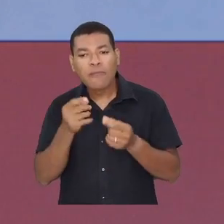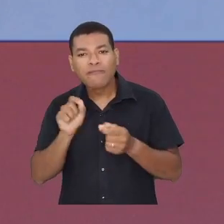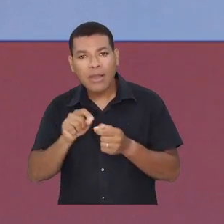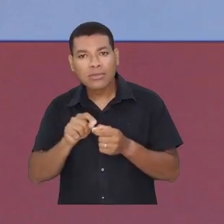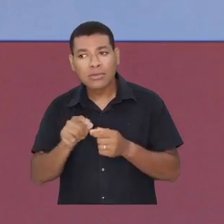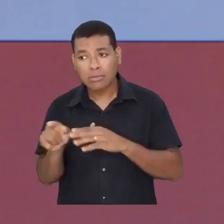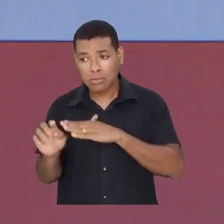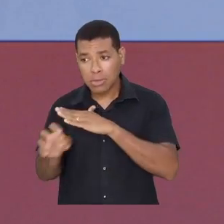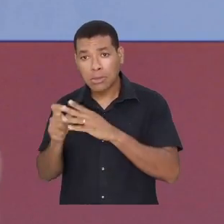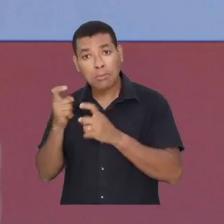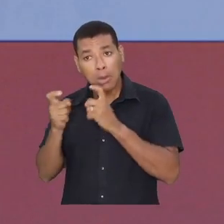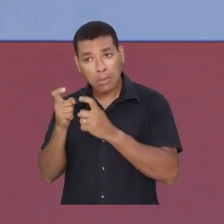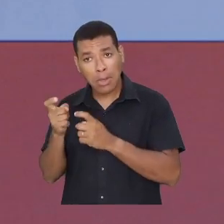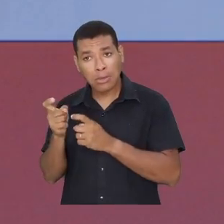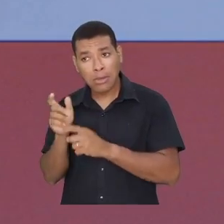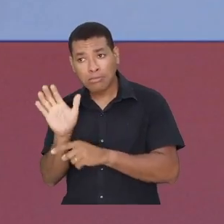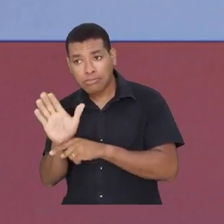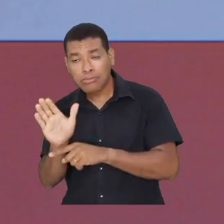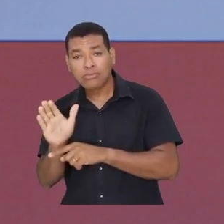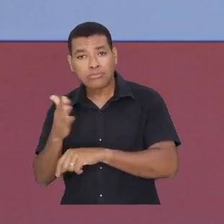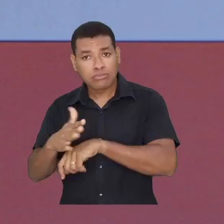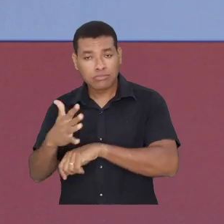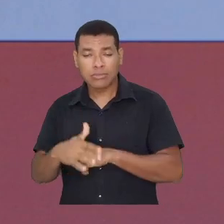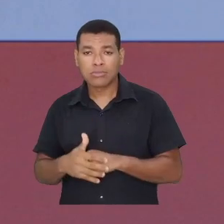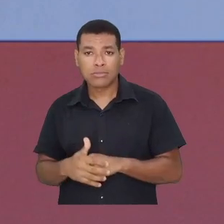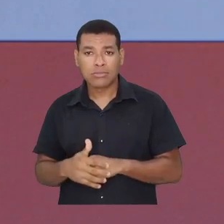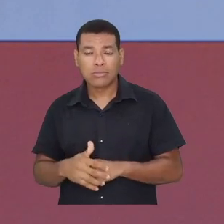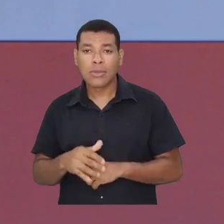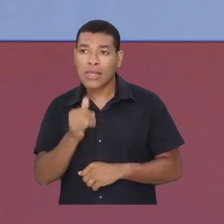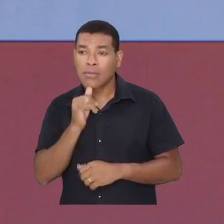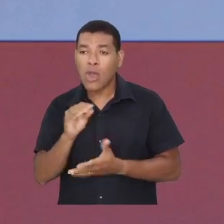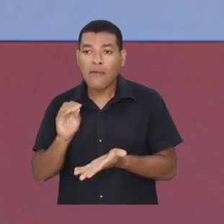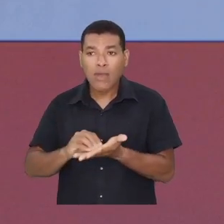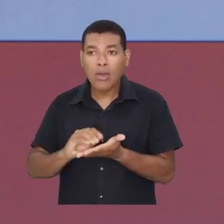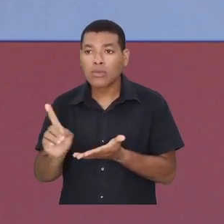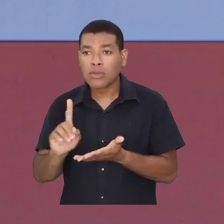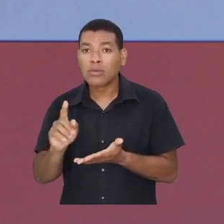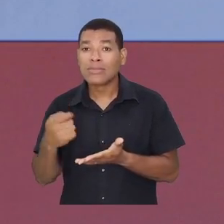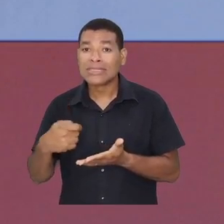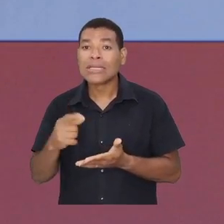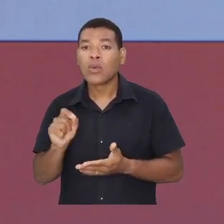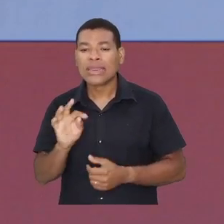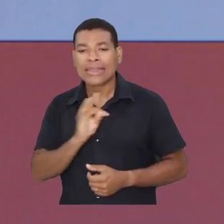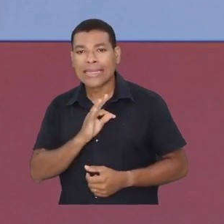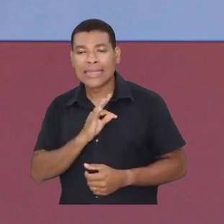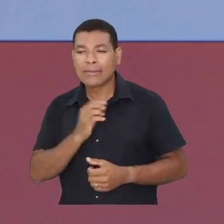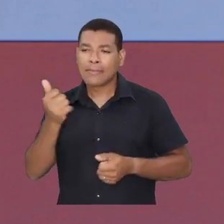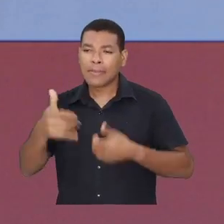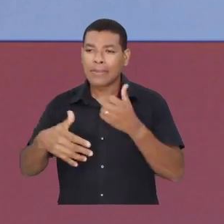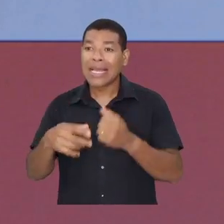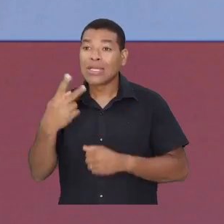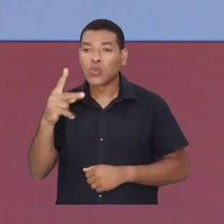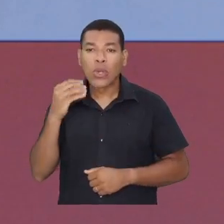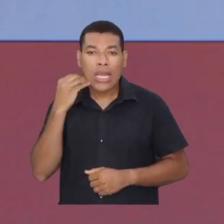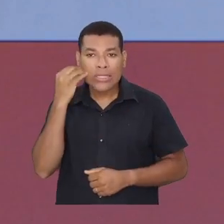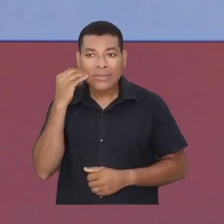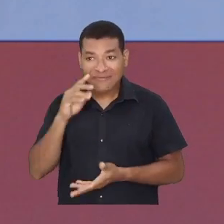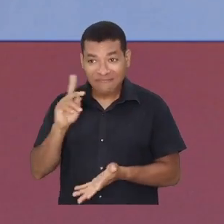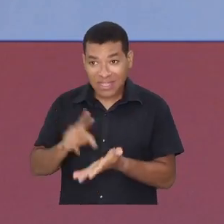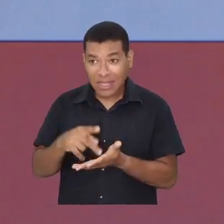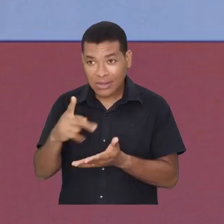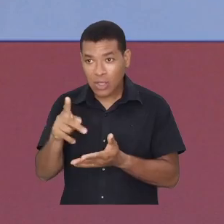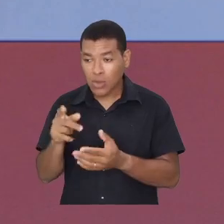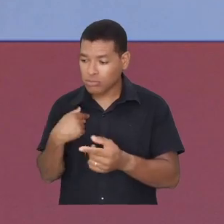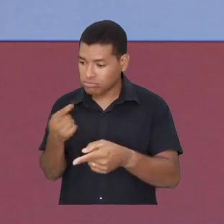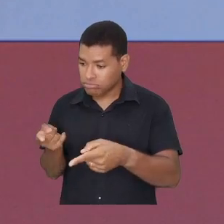eles. Uhum. Então, ó, o que não pode faltar, né? Eu te dou elemento técnico e você vem com a sua experiência, com a sua verdade. Então,